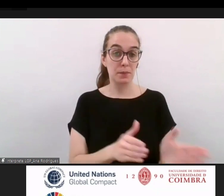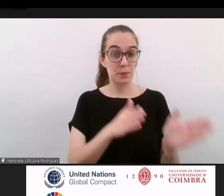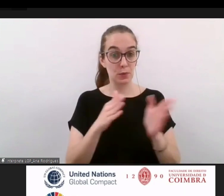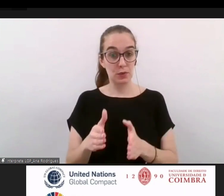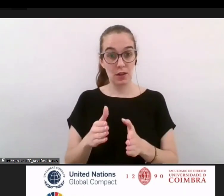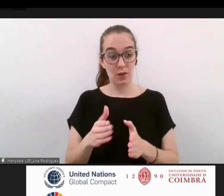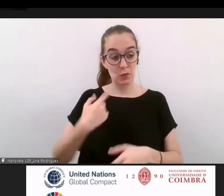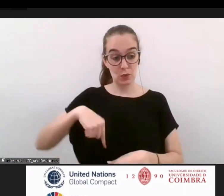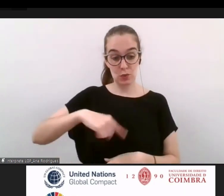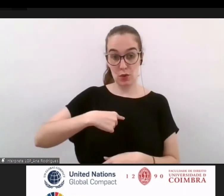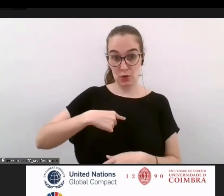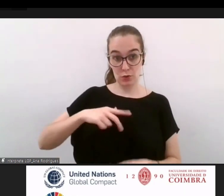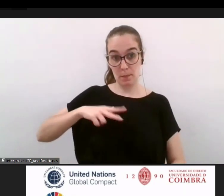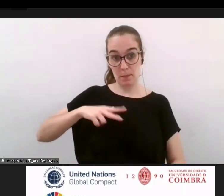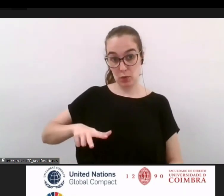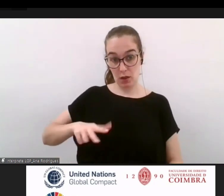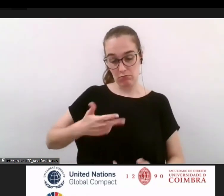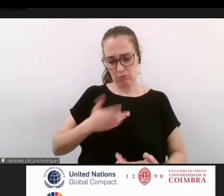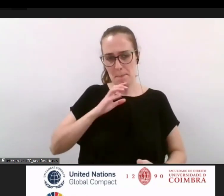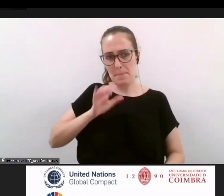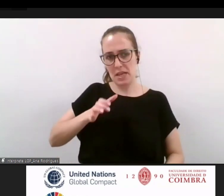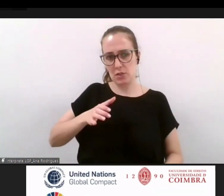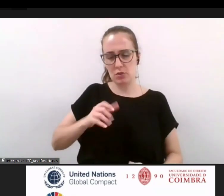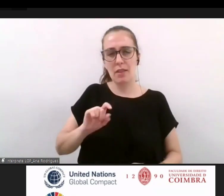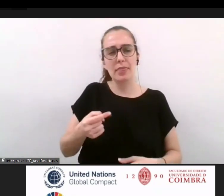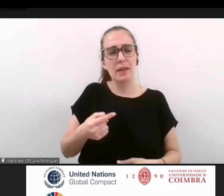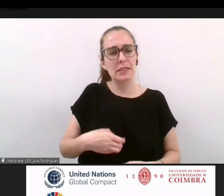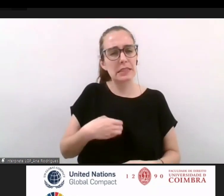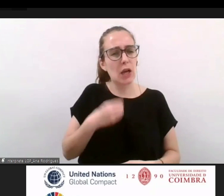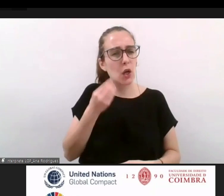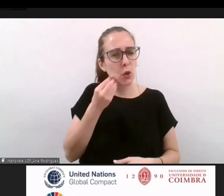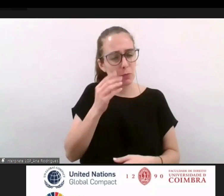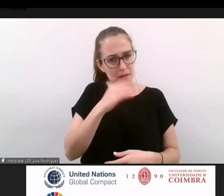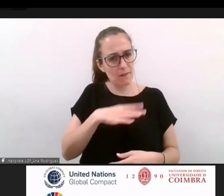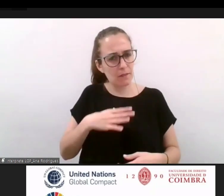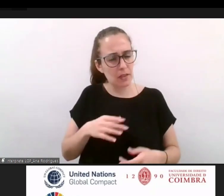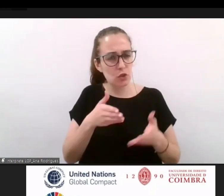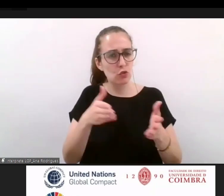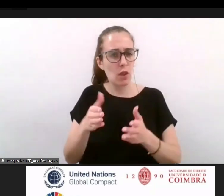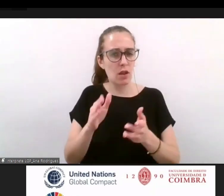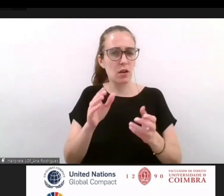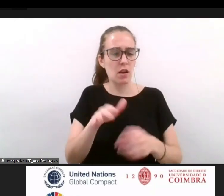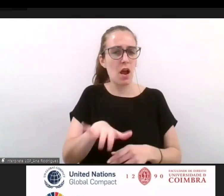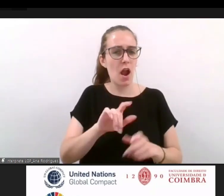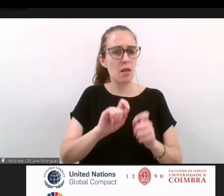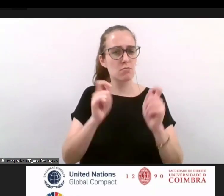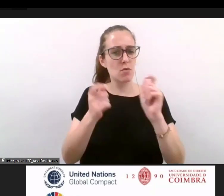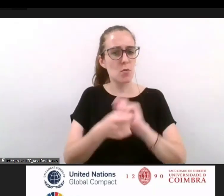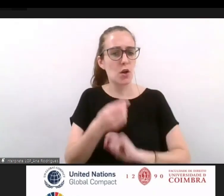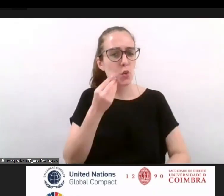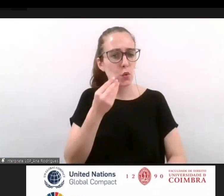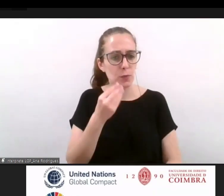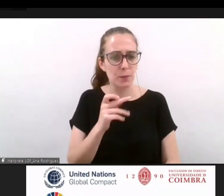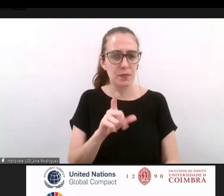nos devemos, nós, Portugal, como país, posicionar para ser um agente de mudança neste contexto global? Começando talvez pela Alexandra Severino.